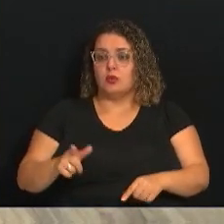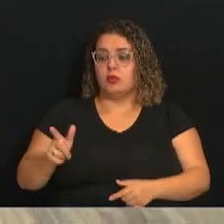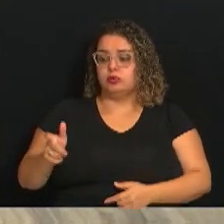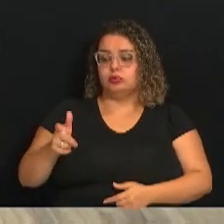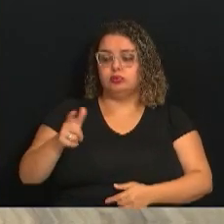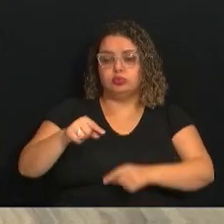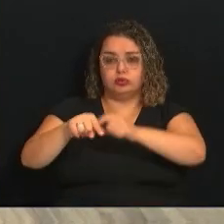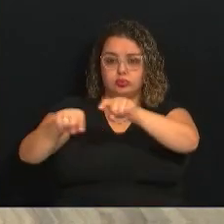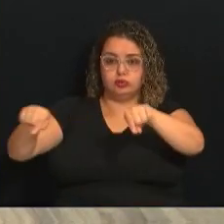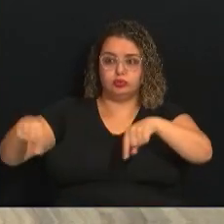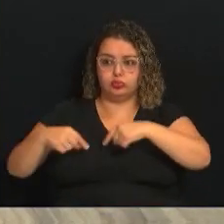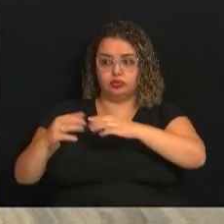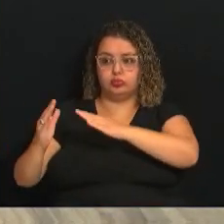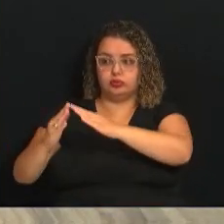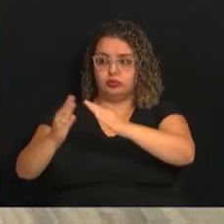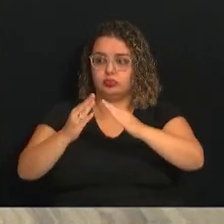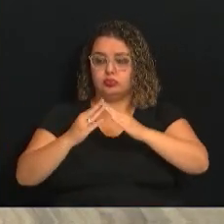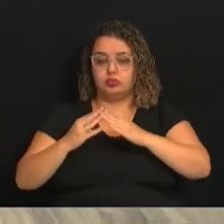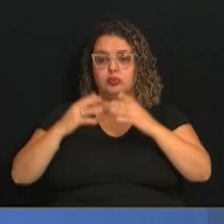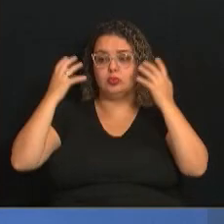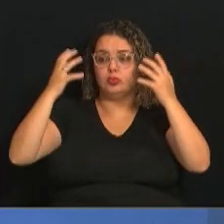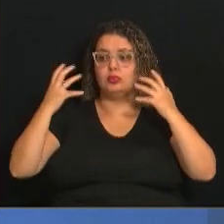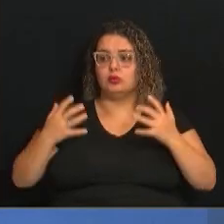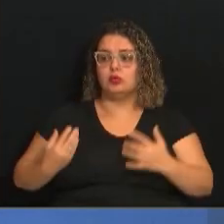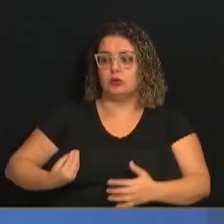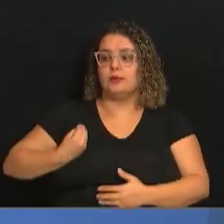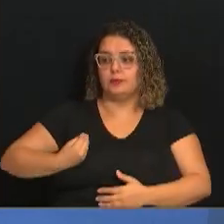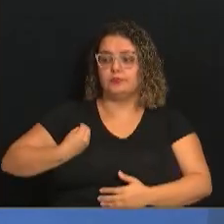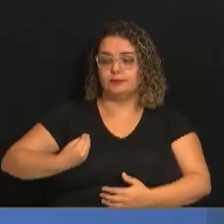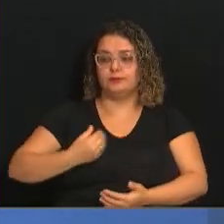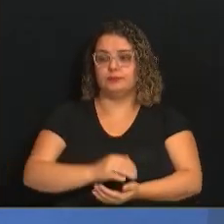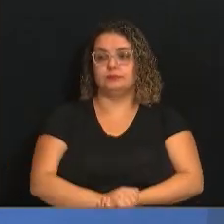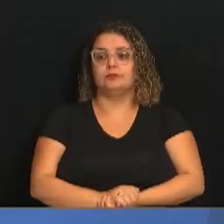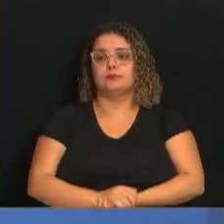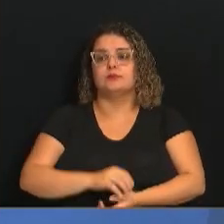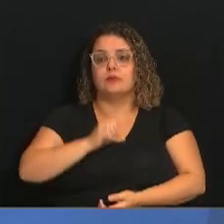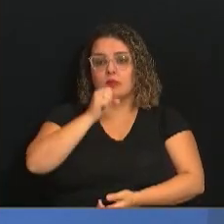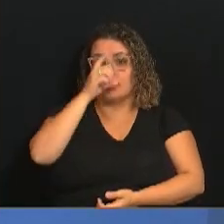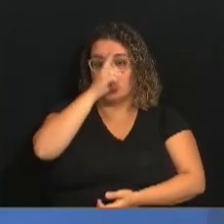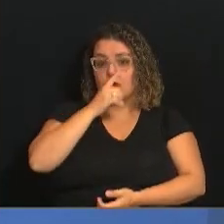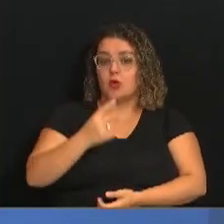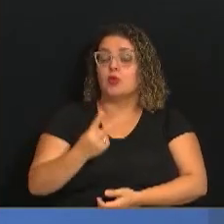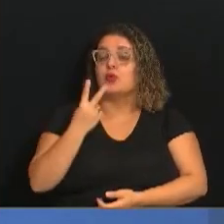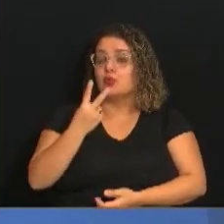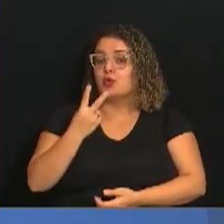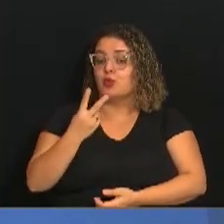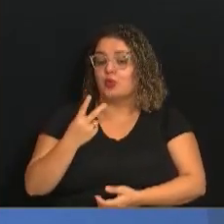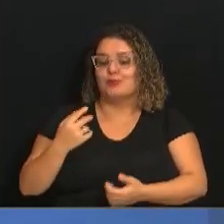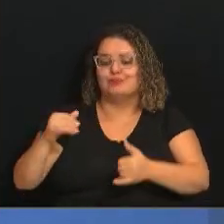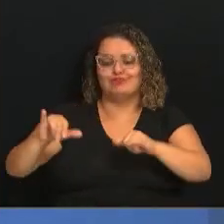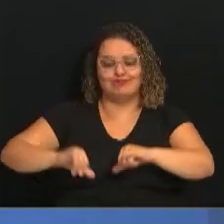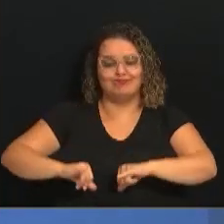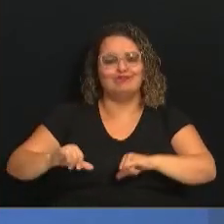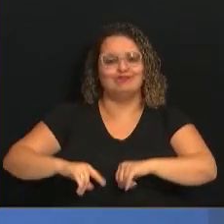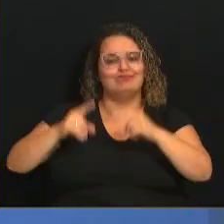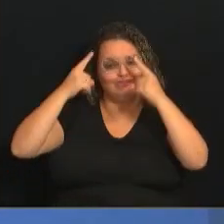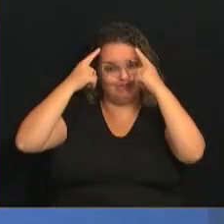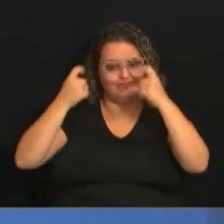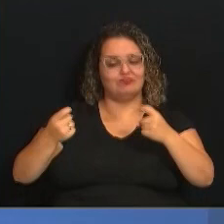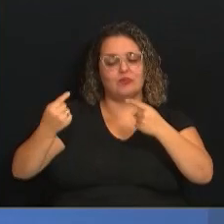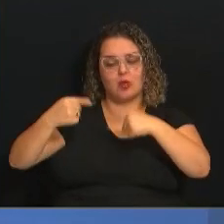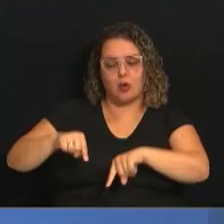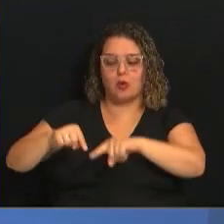acampamento Marielle Vive. A gente teve, nesse último fim de semana, 2 ataques feitos contra o acampamento